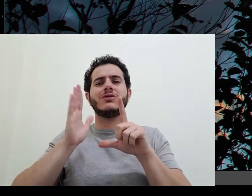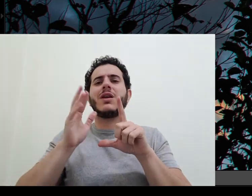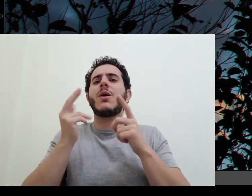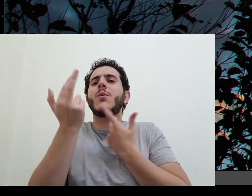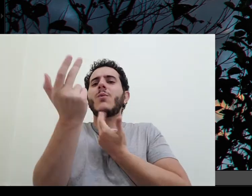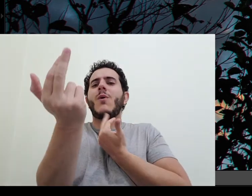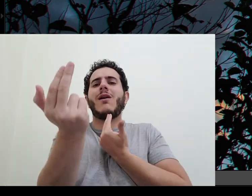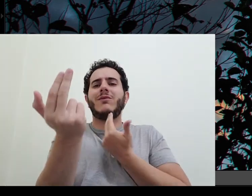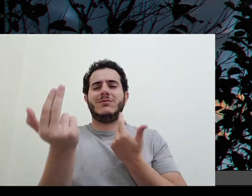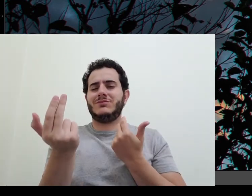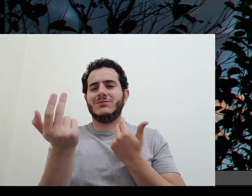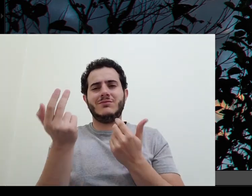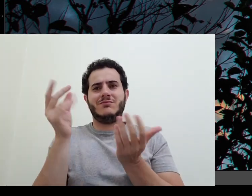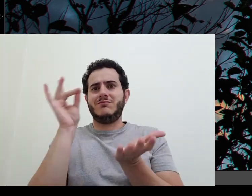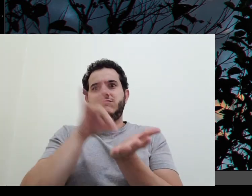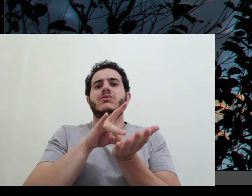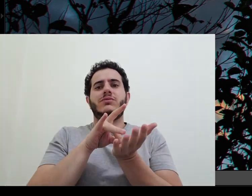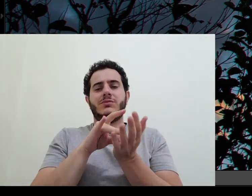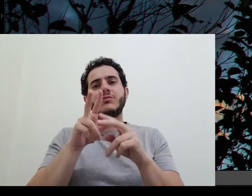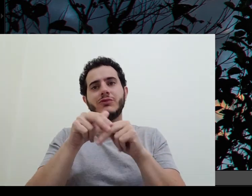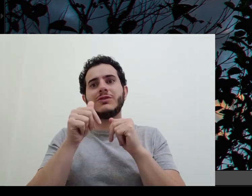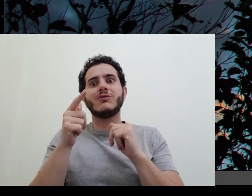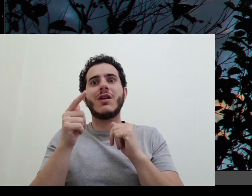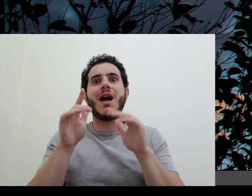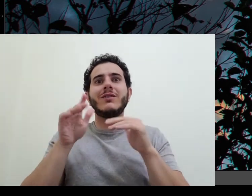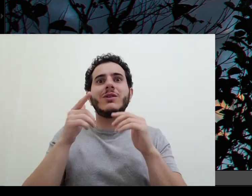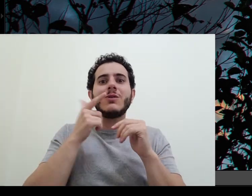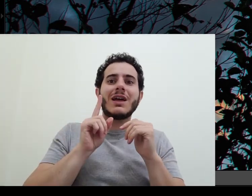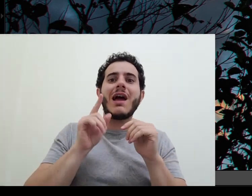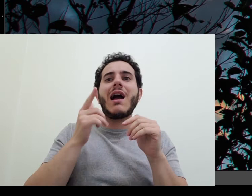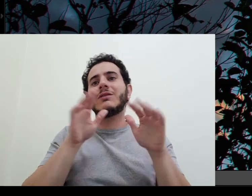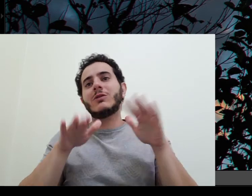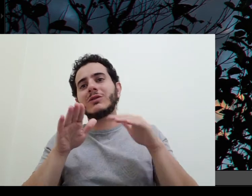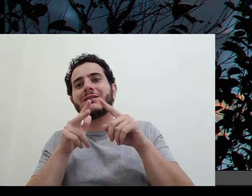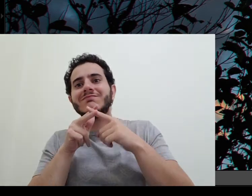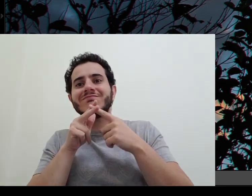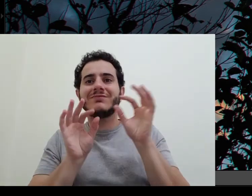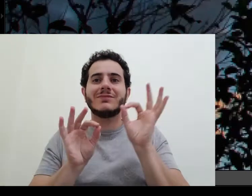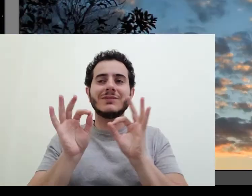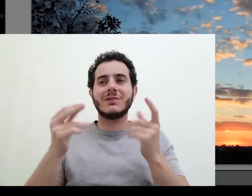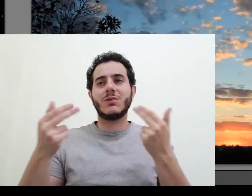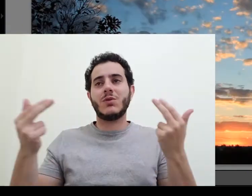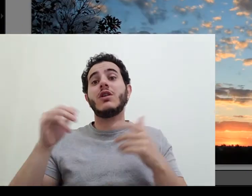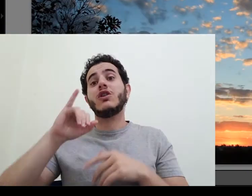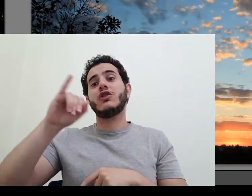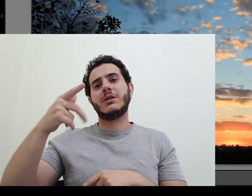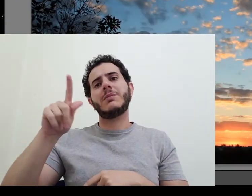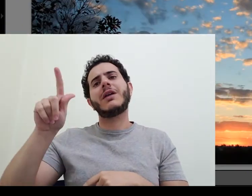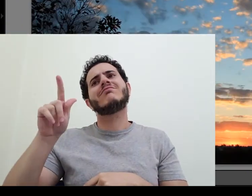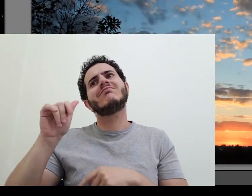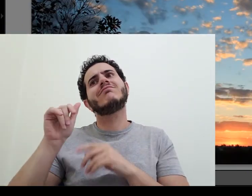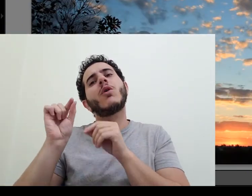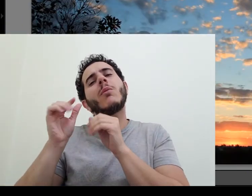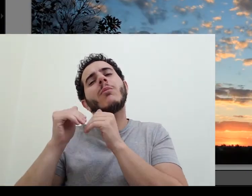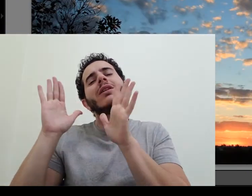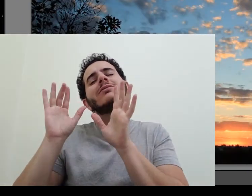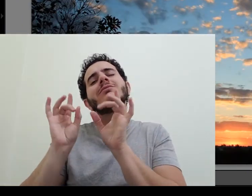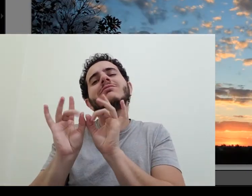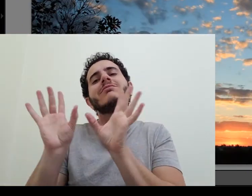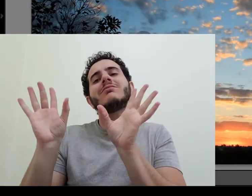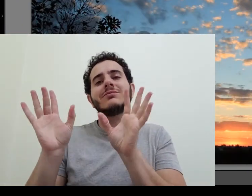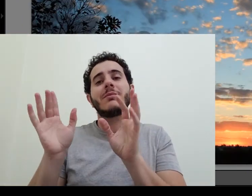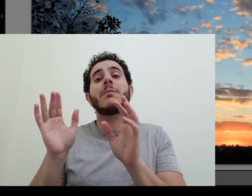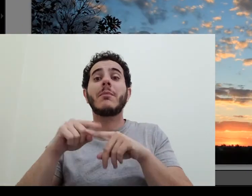tratamento, escolher qual que é o perfil de cor, né? Eu já escolhi aqui ó, a câmera paisagem, deixa eu tirar um pouquinho o zoom da foto. Eu preciso escolher aqui o perfil de